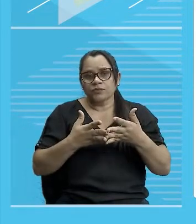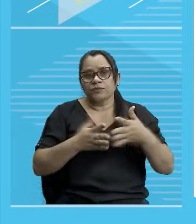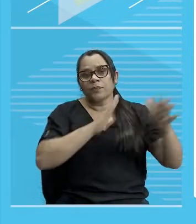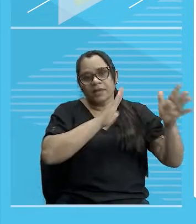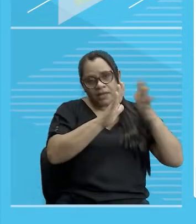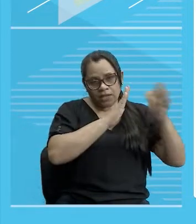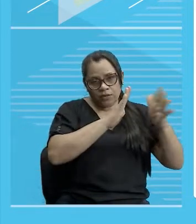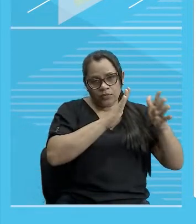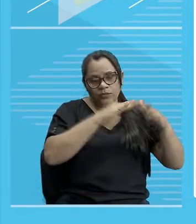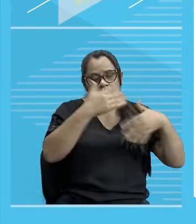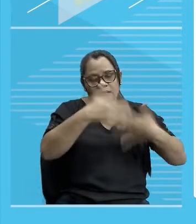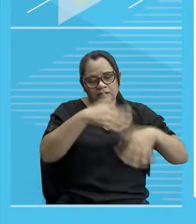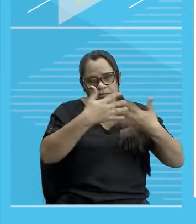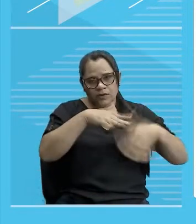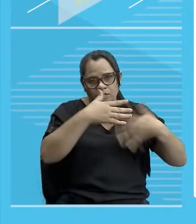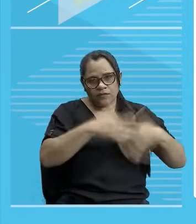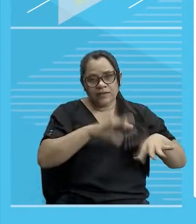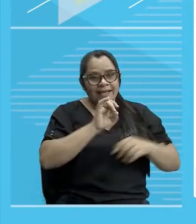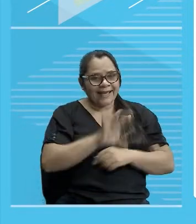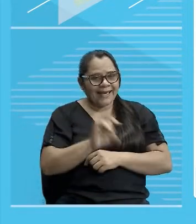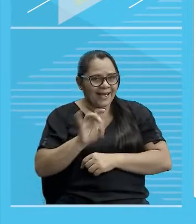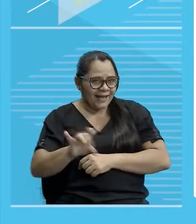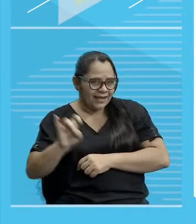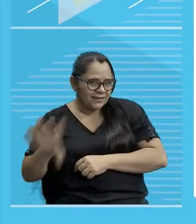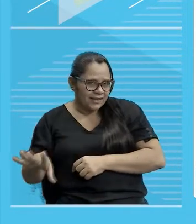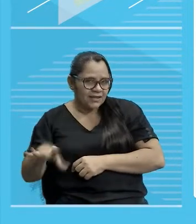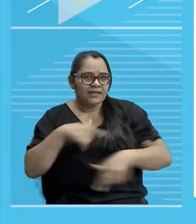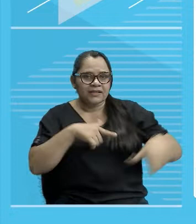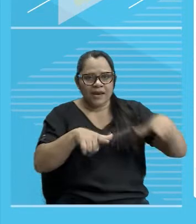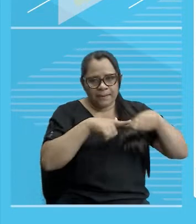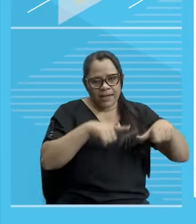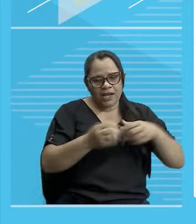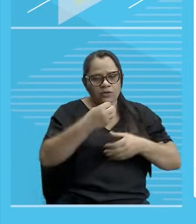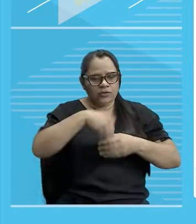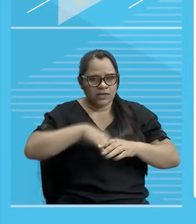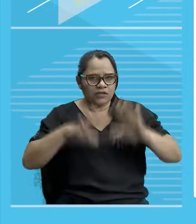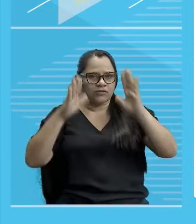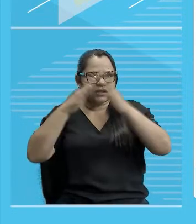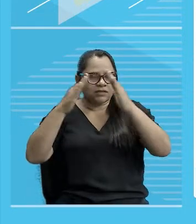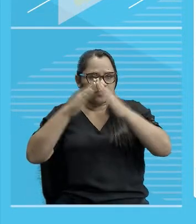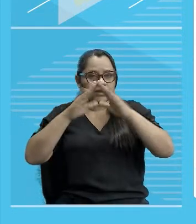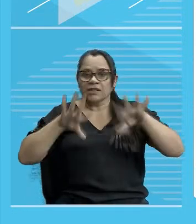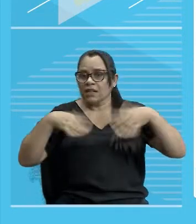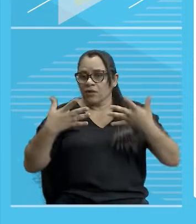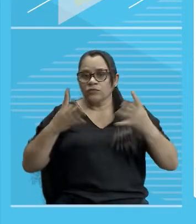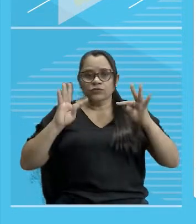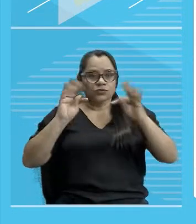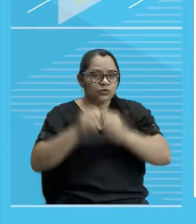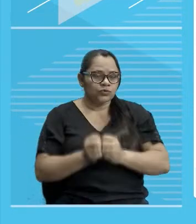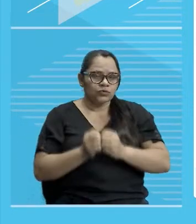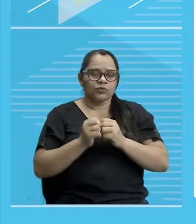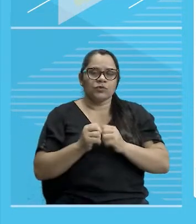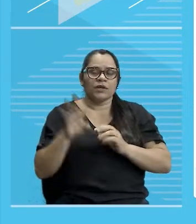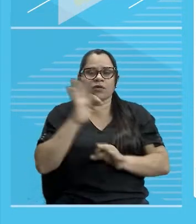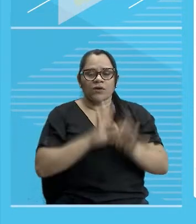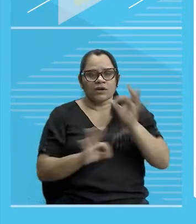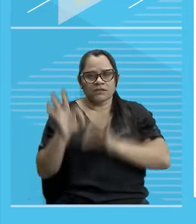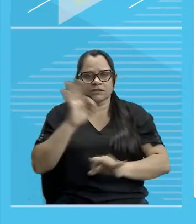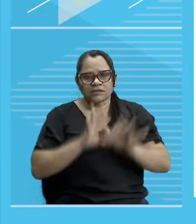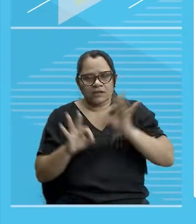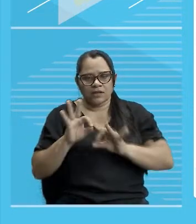feito você tudo é programado aqui por exemplo no canal nós temos um cronograma de saber